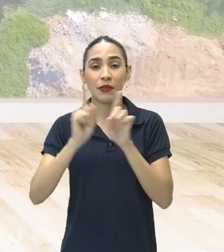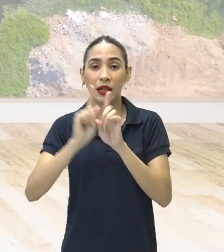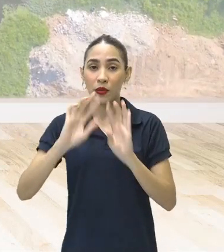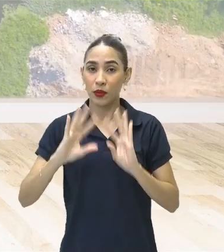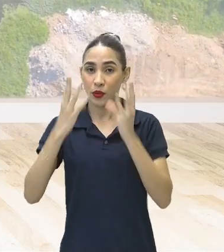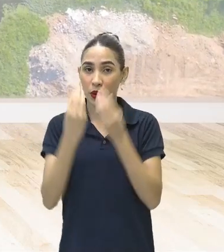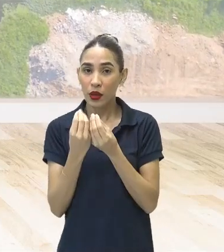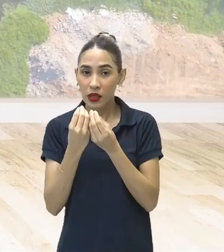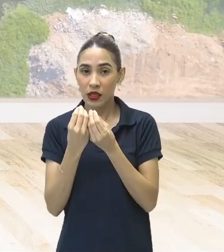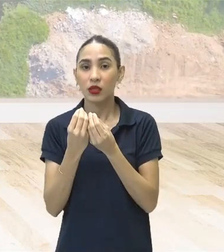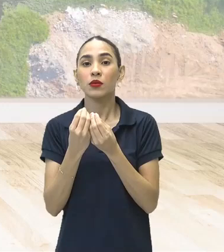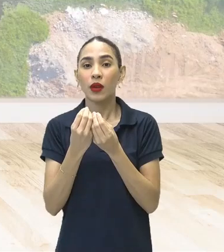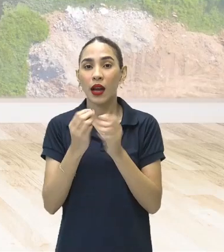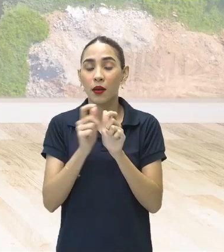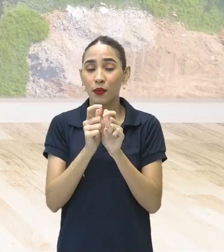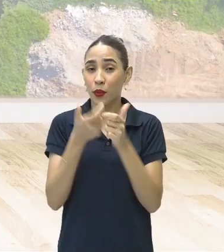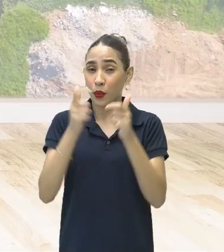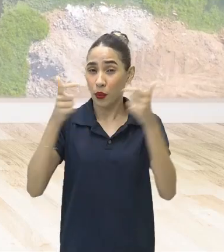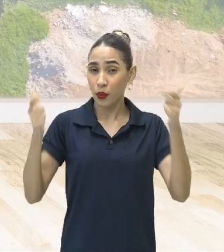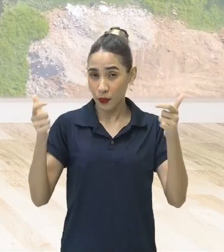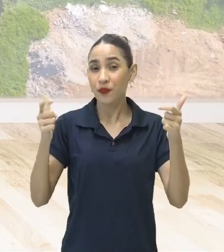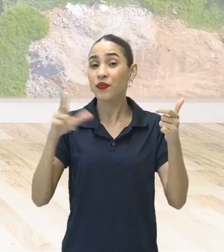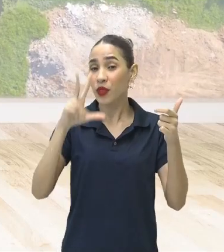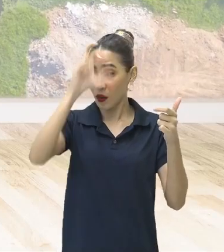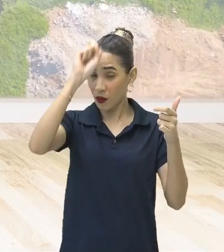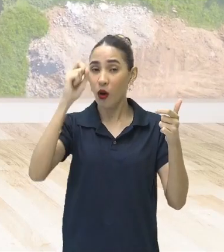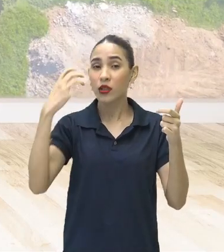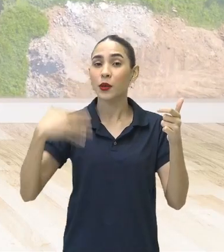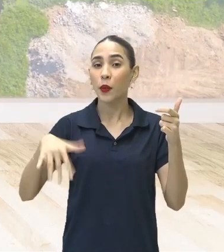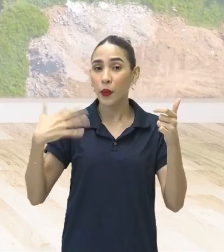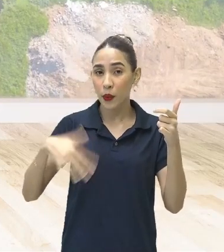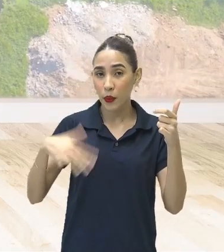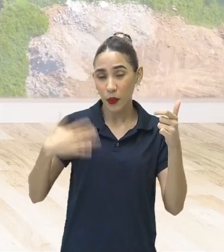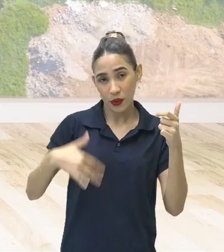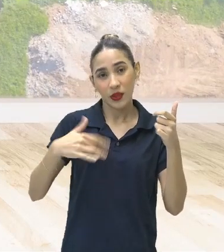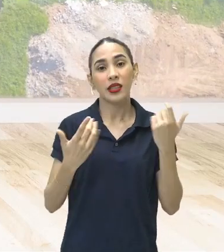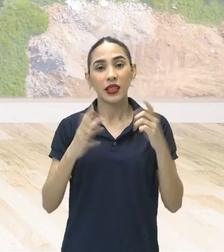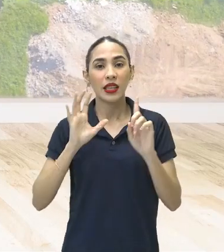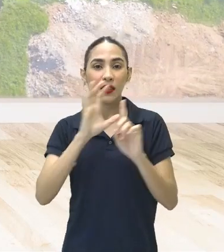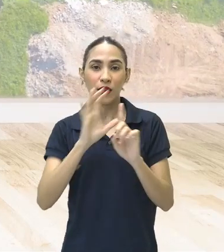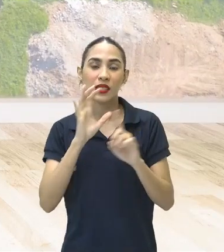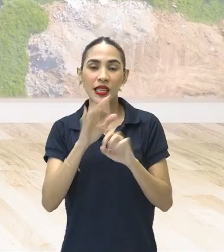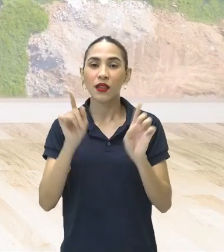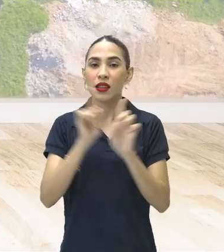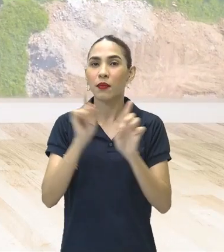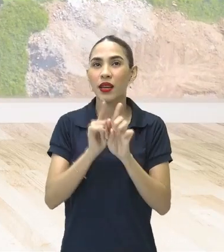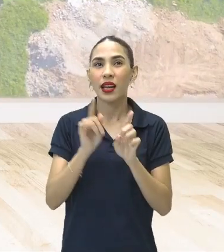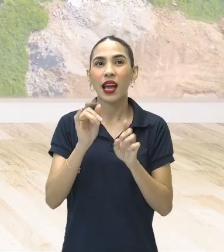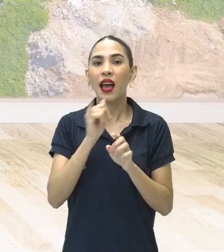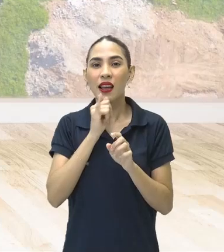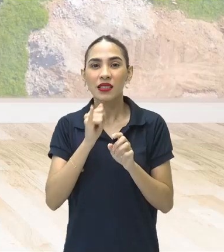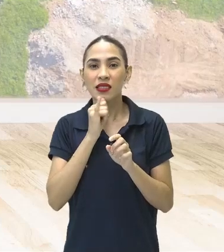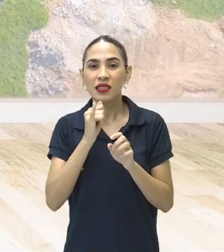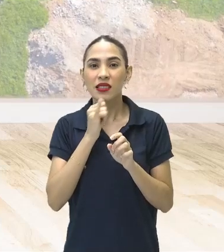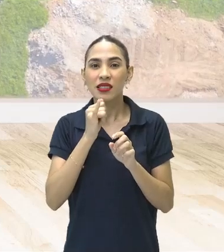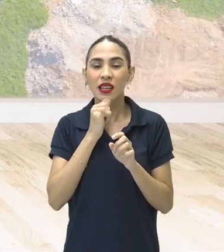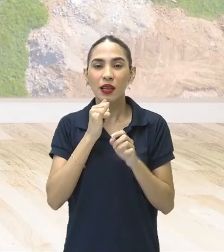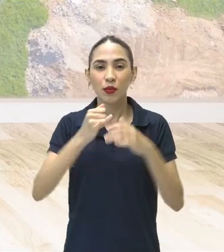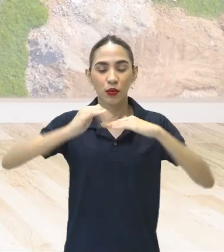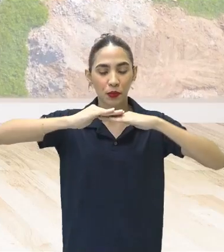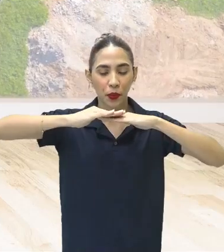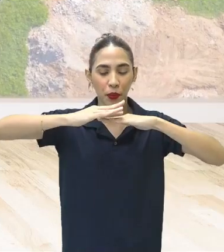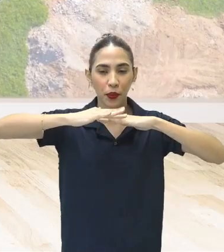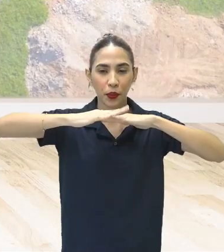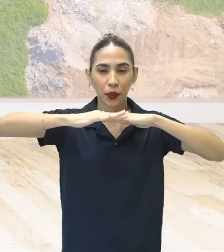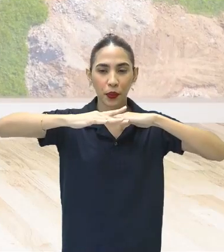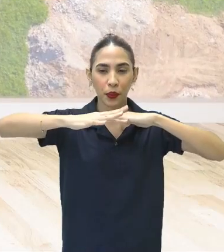micro-organismos eles aumentam de uma maneira excessiva que acabam provocando uma espécie de cortina ali